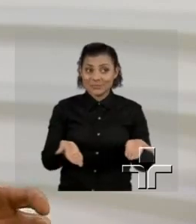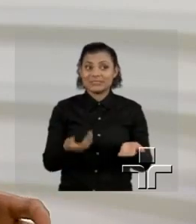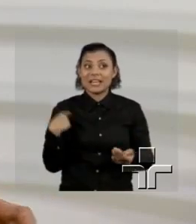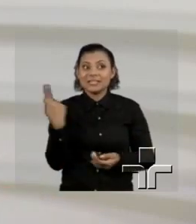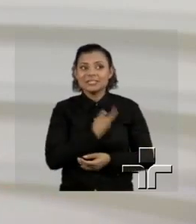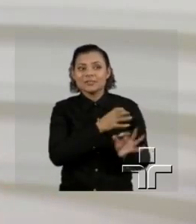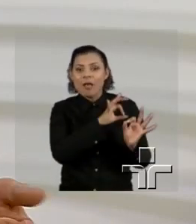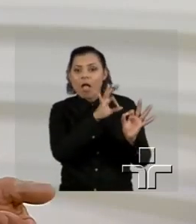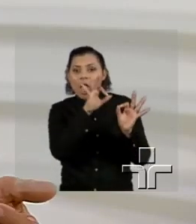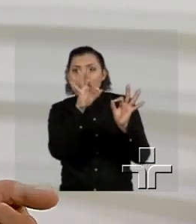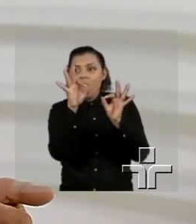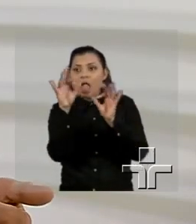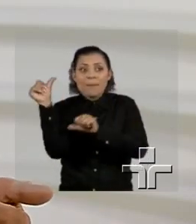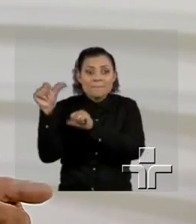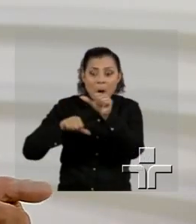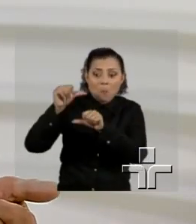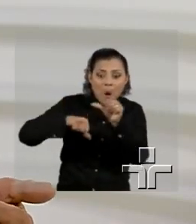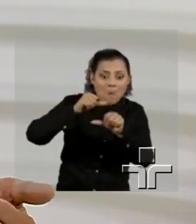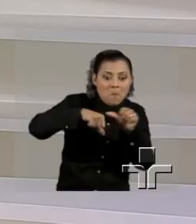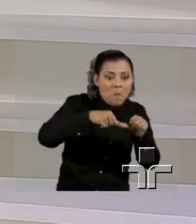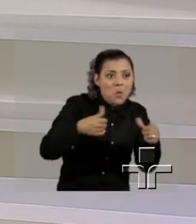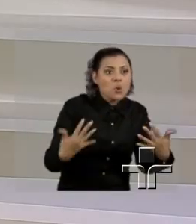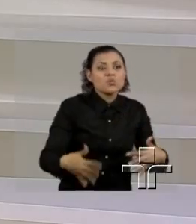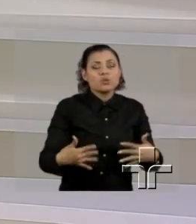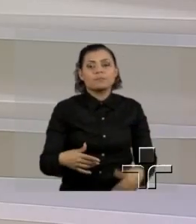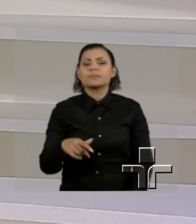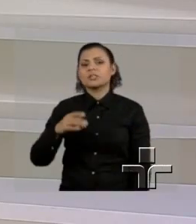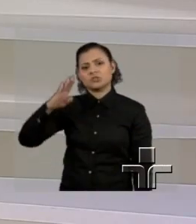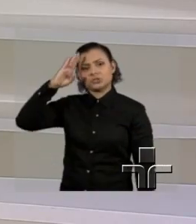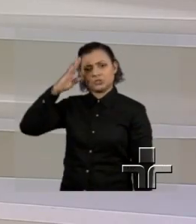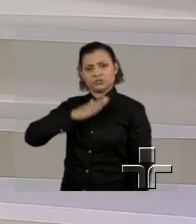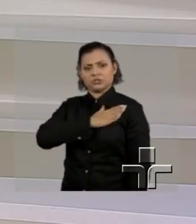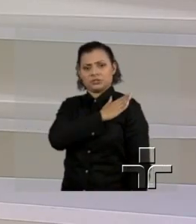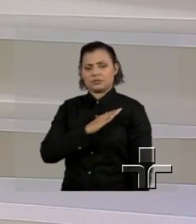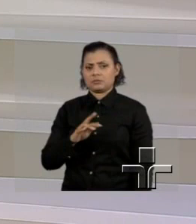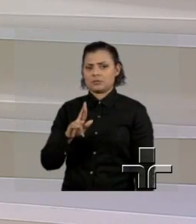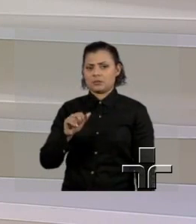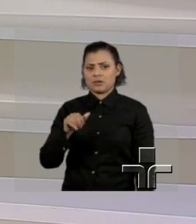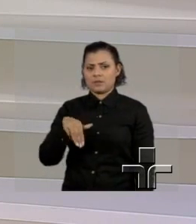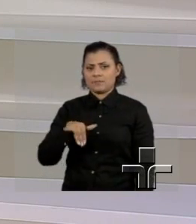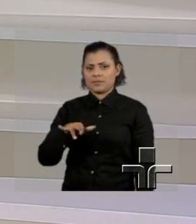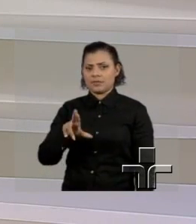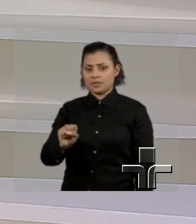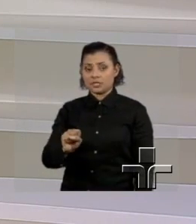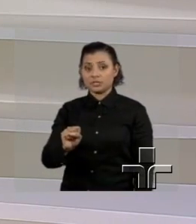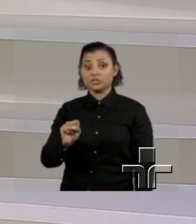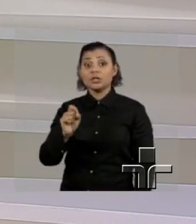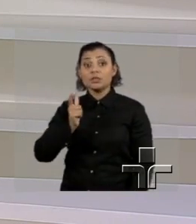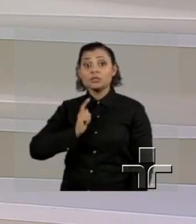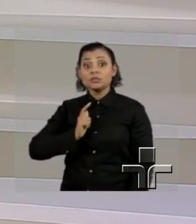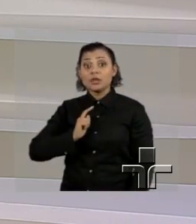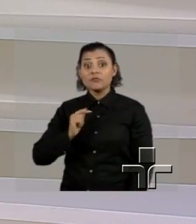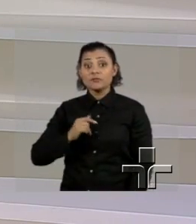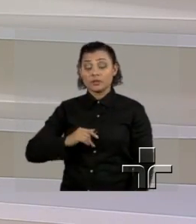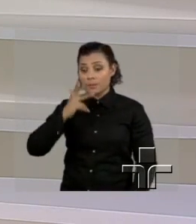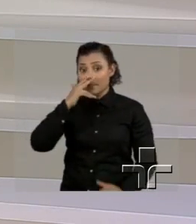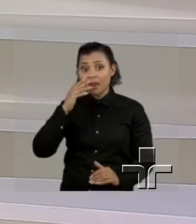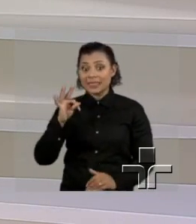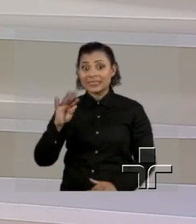ou aplaudindo o governo, ou criticando um político da oposição, ou até mesmo citando o caso Queiroz.